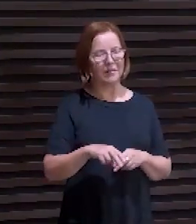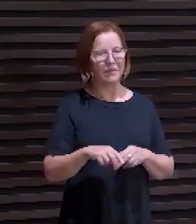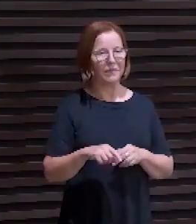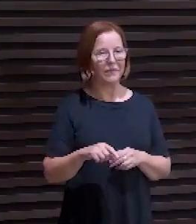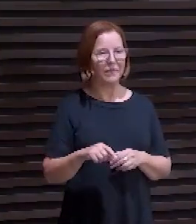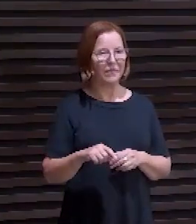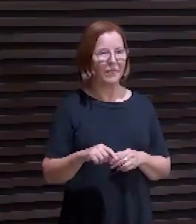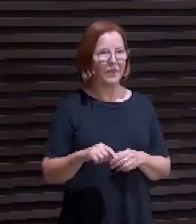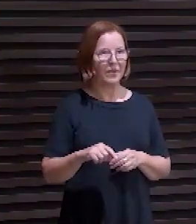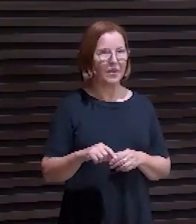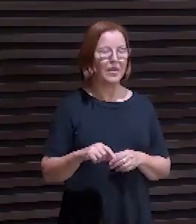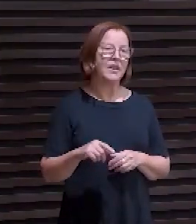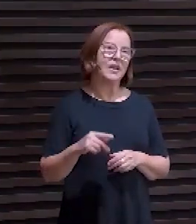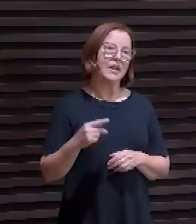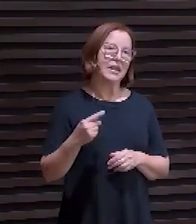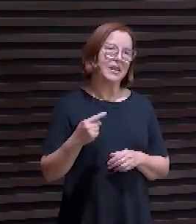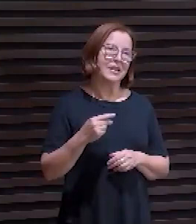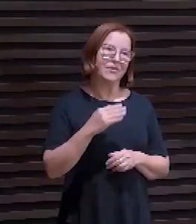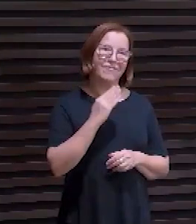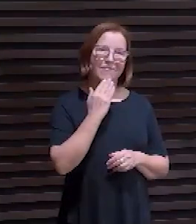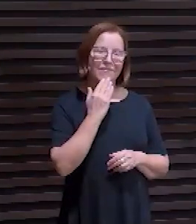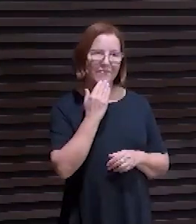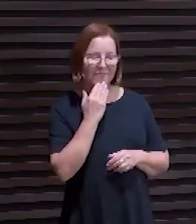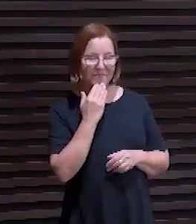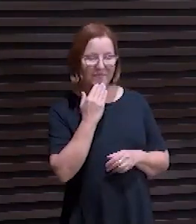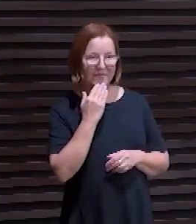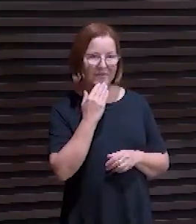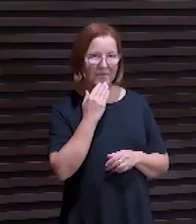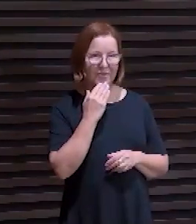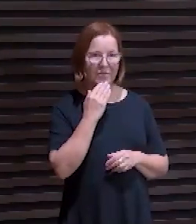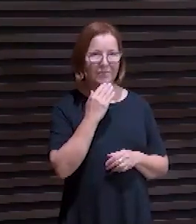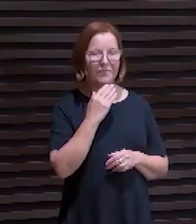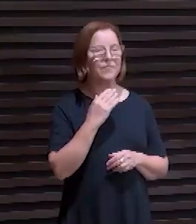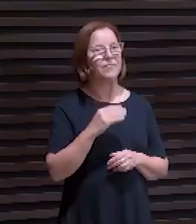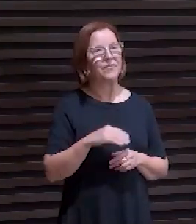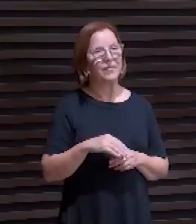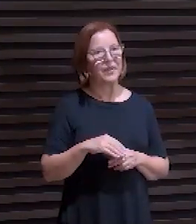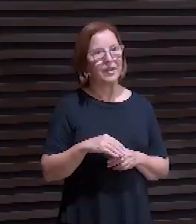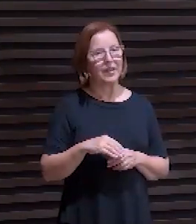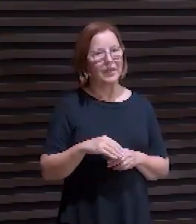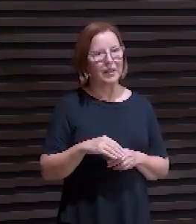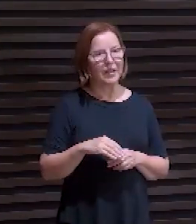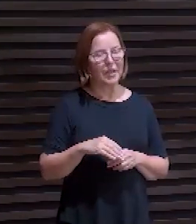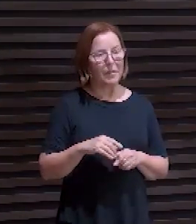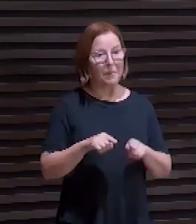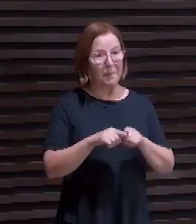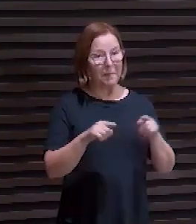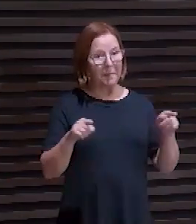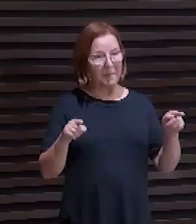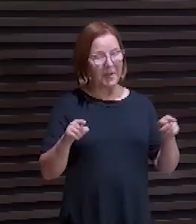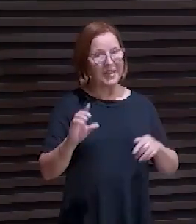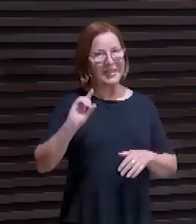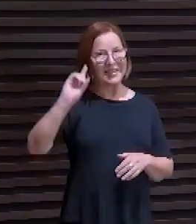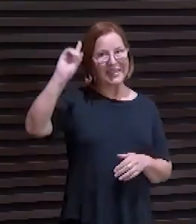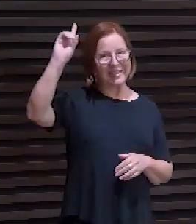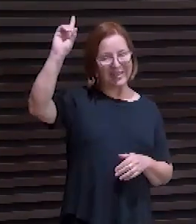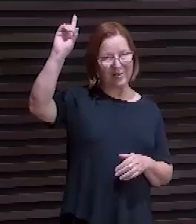tempo. Mas o rebento de Deus é eterno, sua natureza sendo